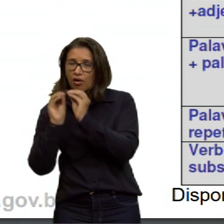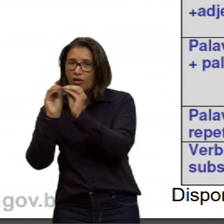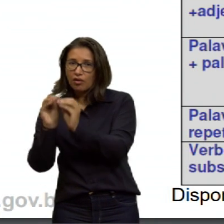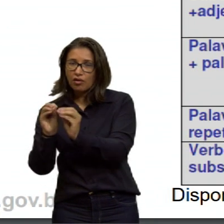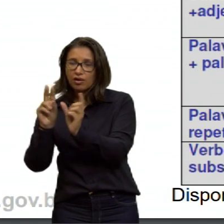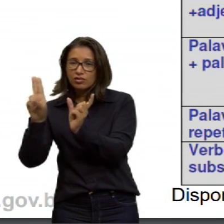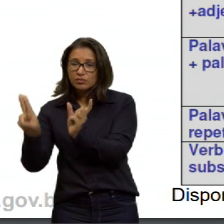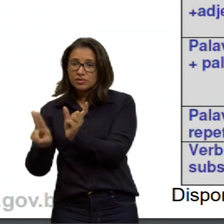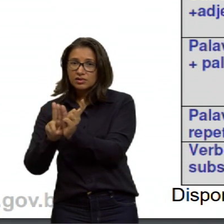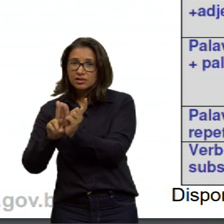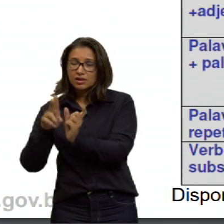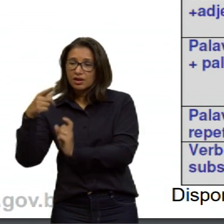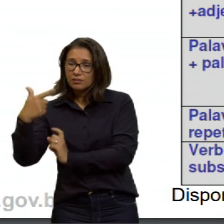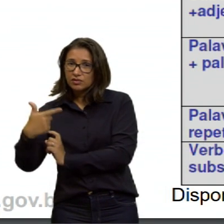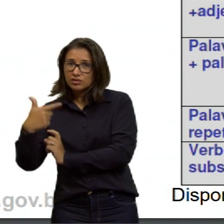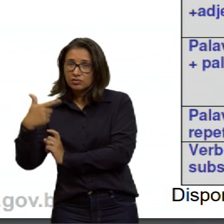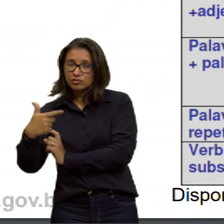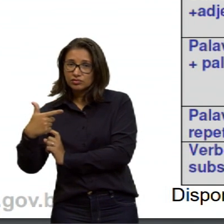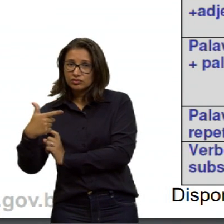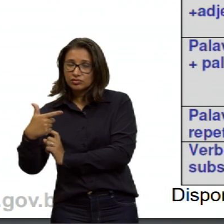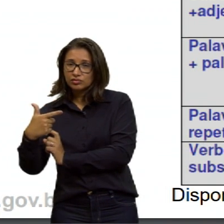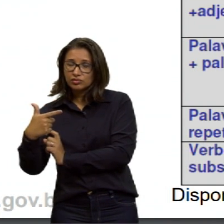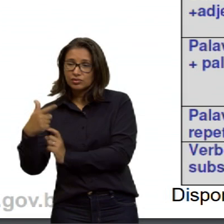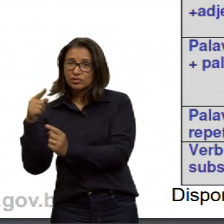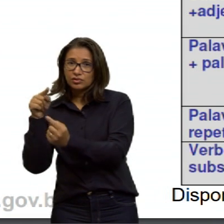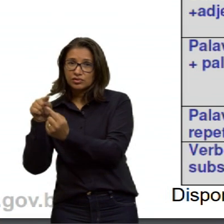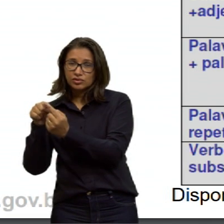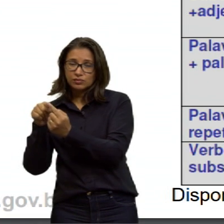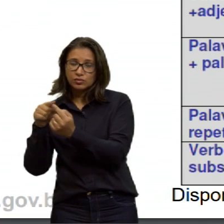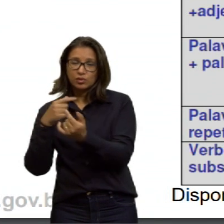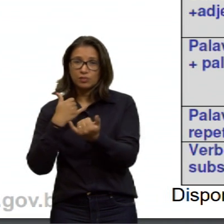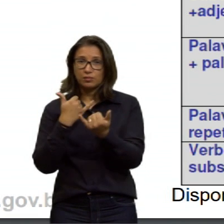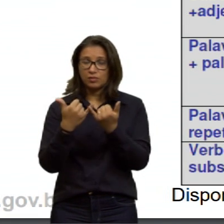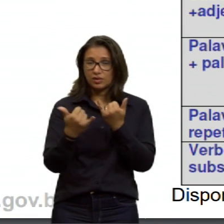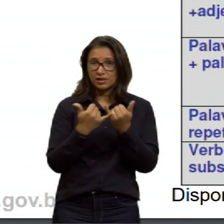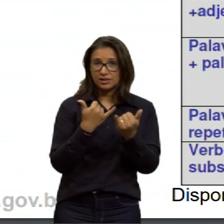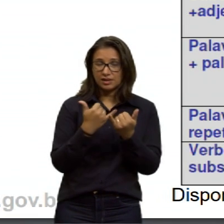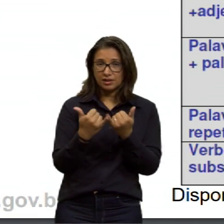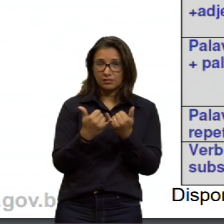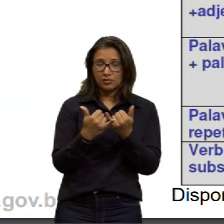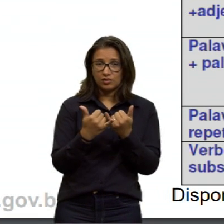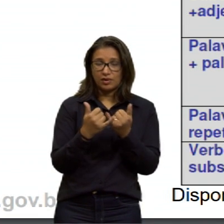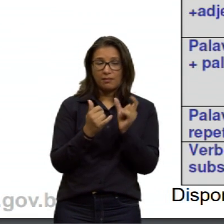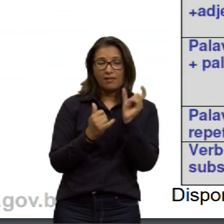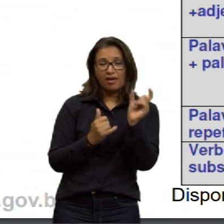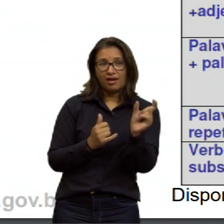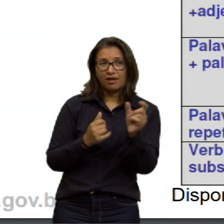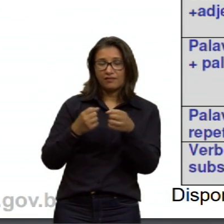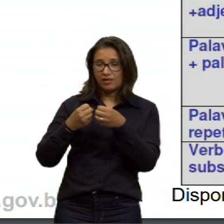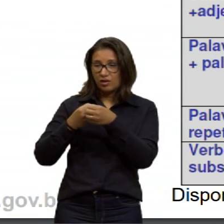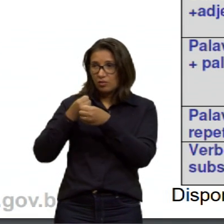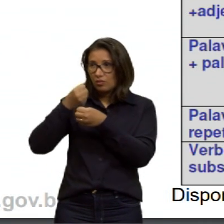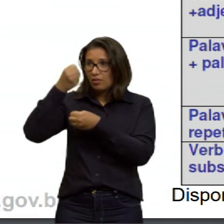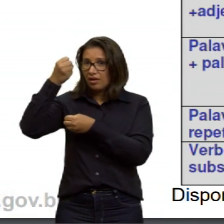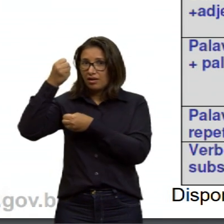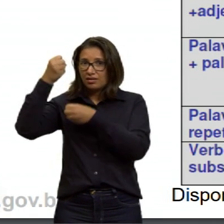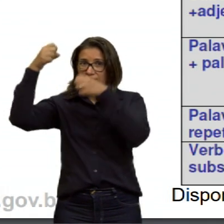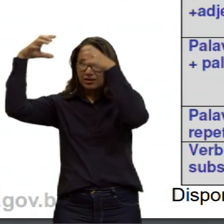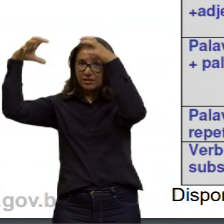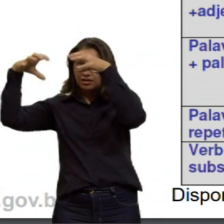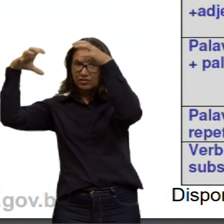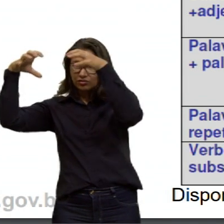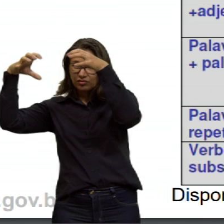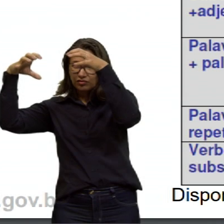que vai ser o meu segundo elemento no plural guarda-chuva o verbo chuva é substantivo